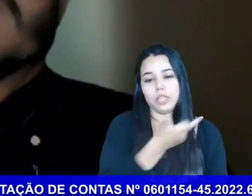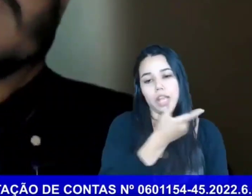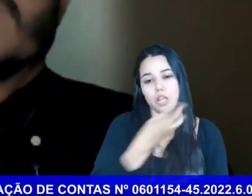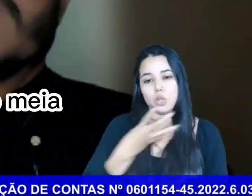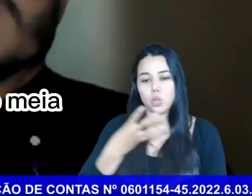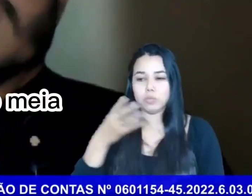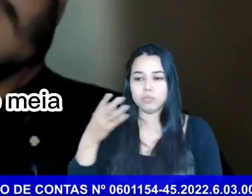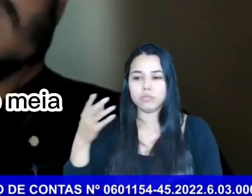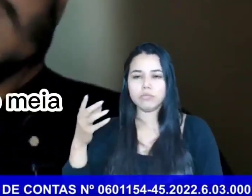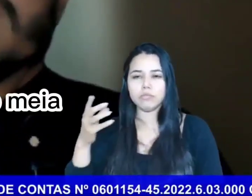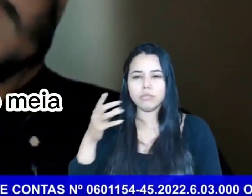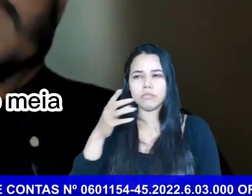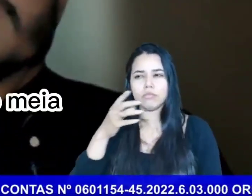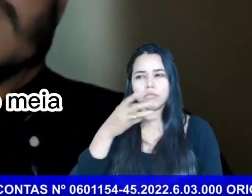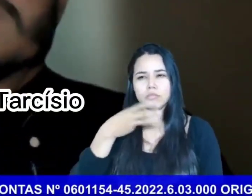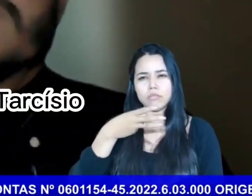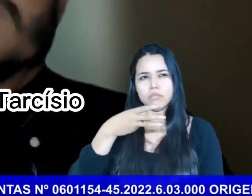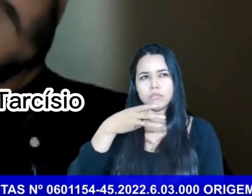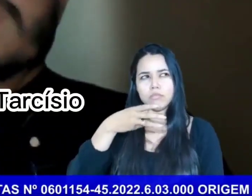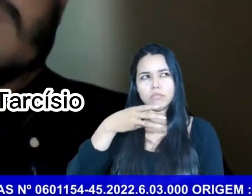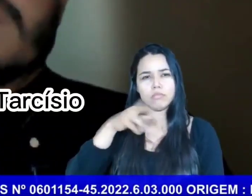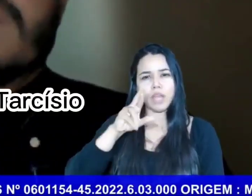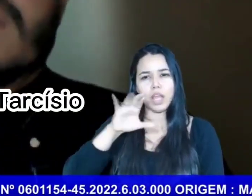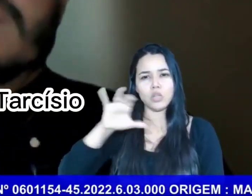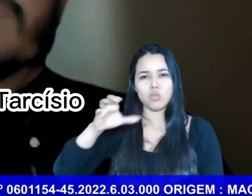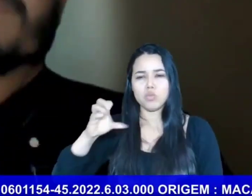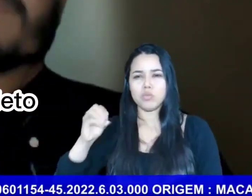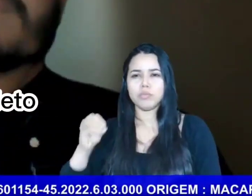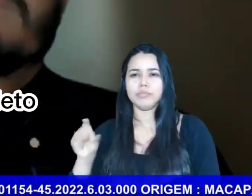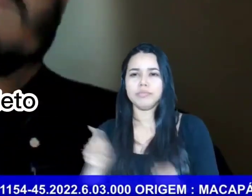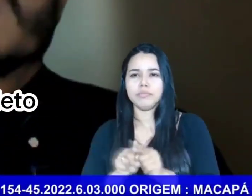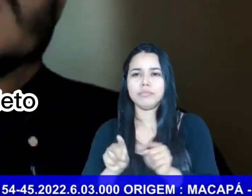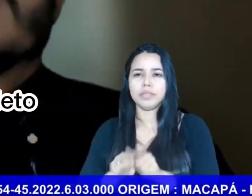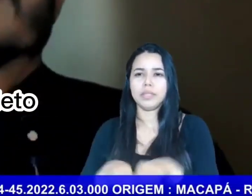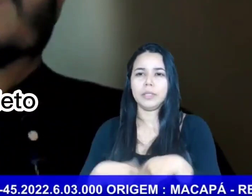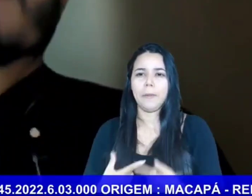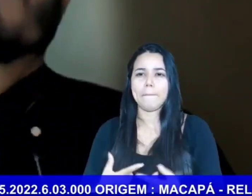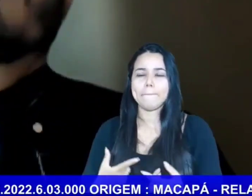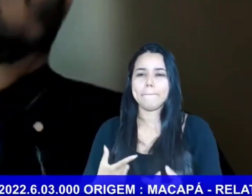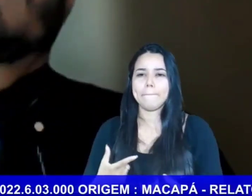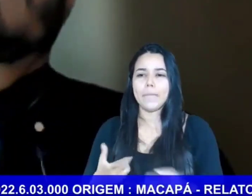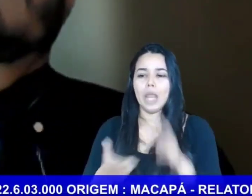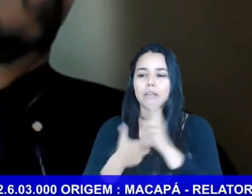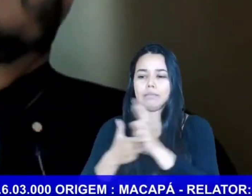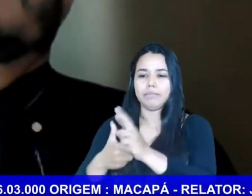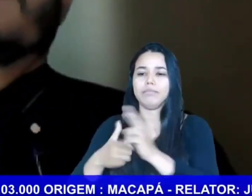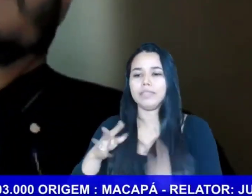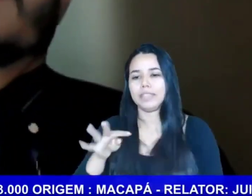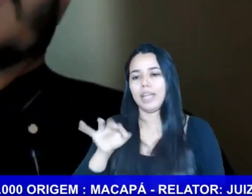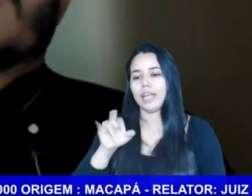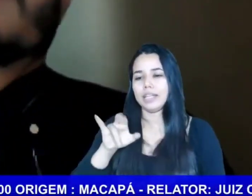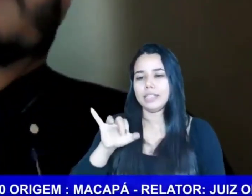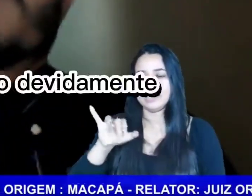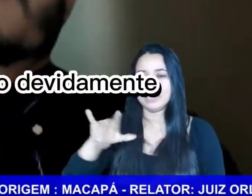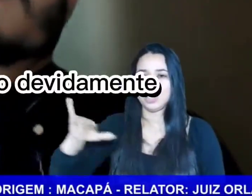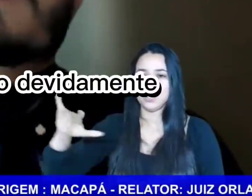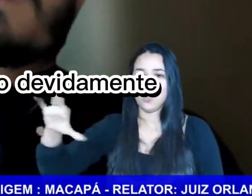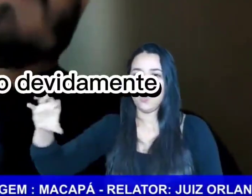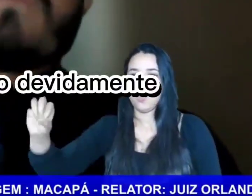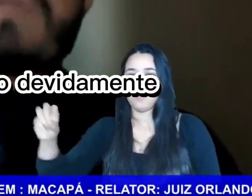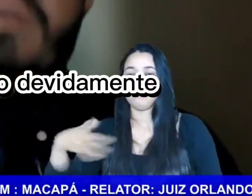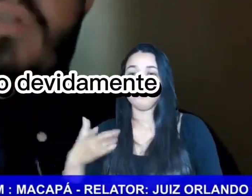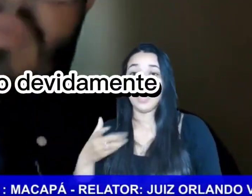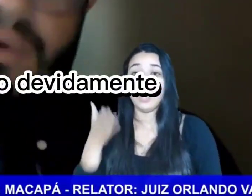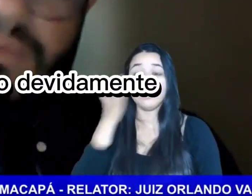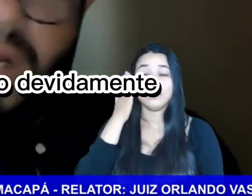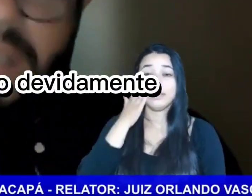conta 28596, de relatoria do ministro Tarcísio Vieira de Carvalho Neto. Desta forma, entendo que